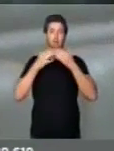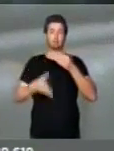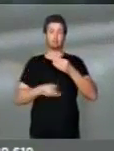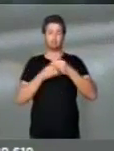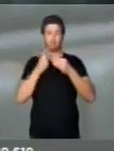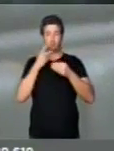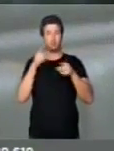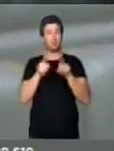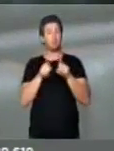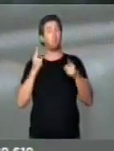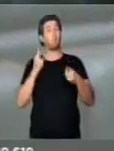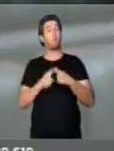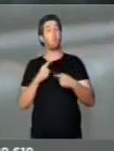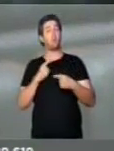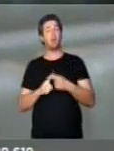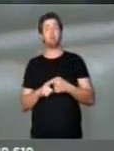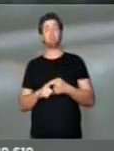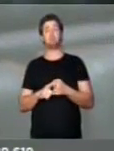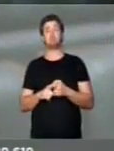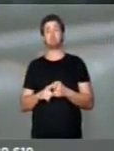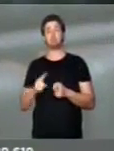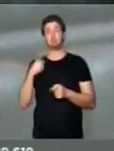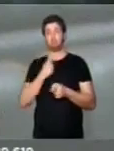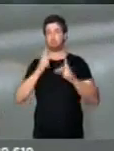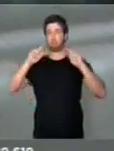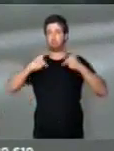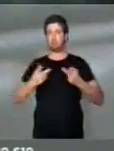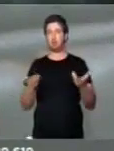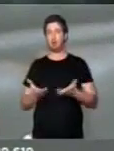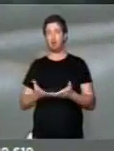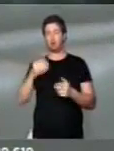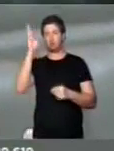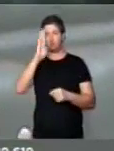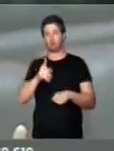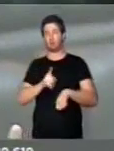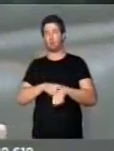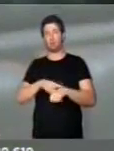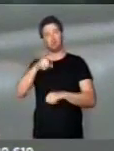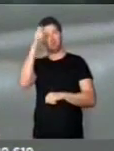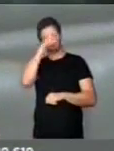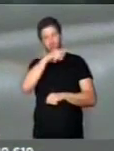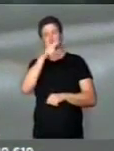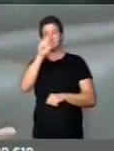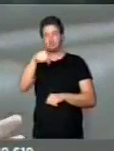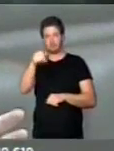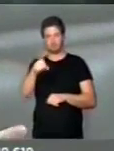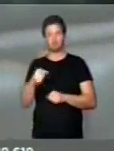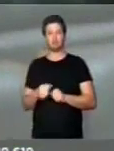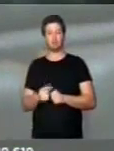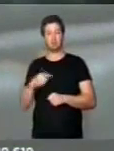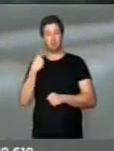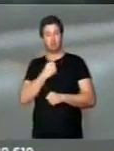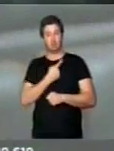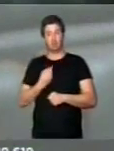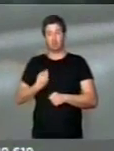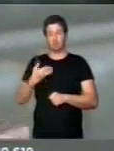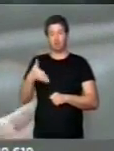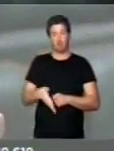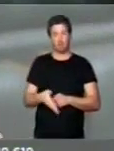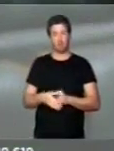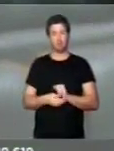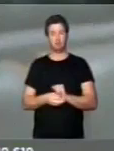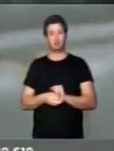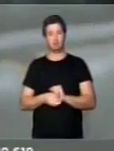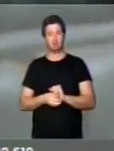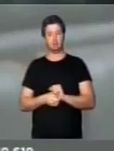para dizer que nós reconhecemos o momento difícil que o Brasil vive, ocupamos